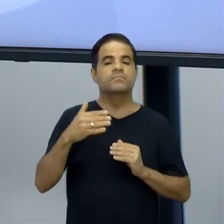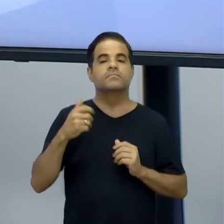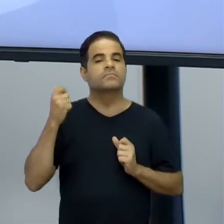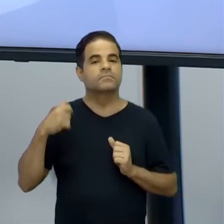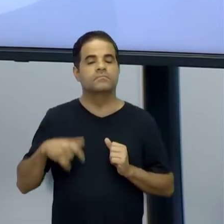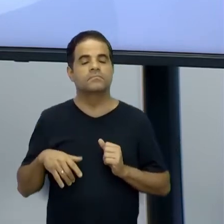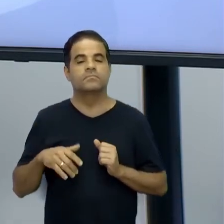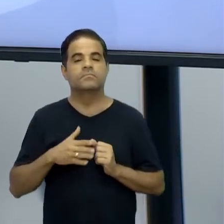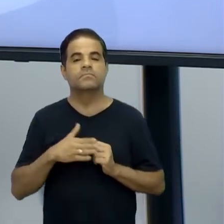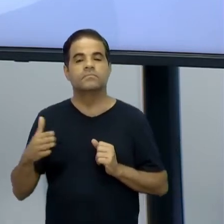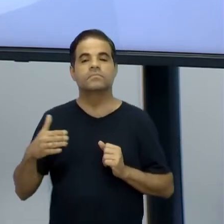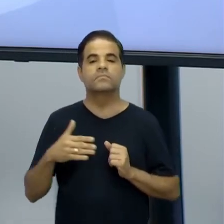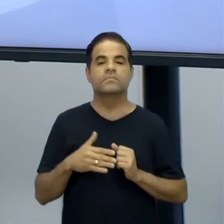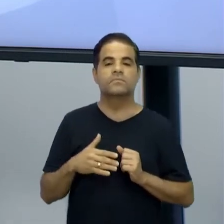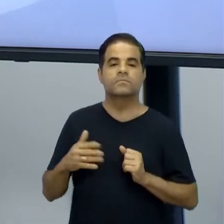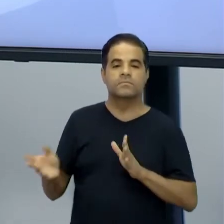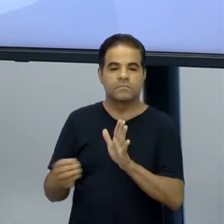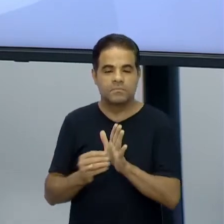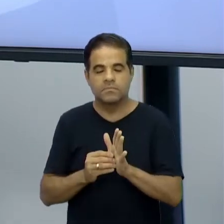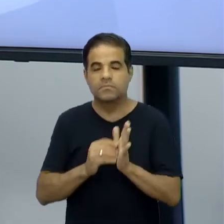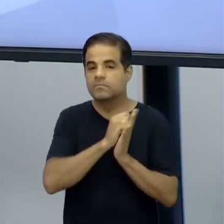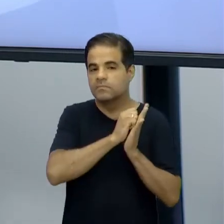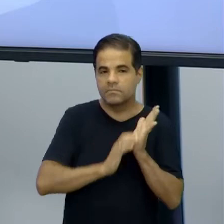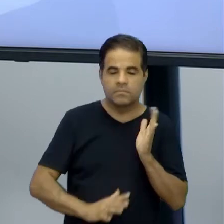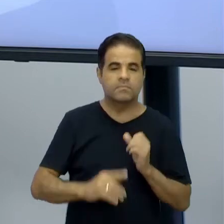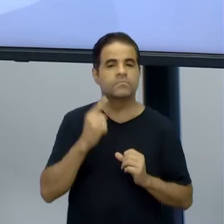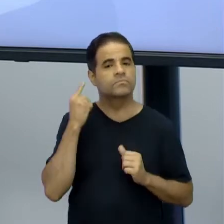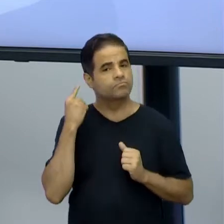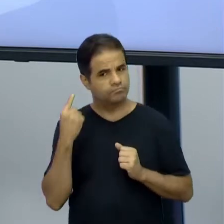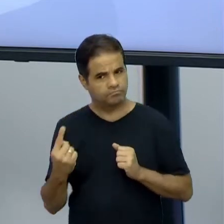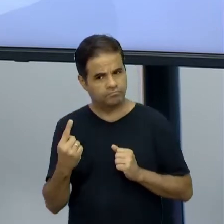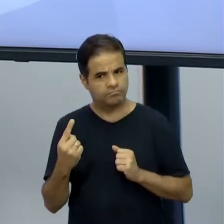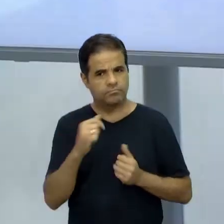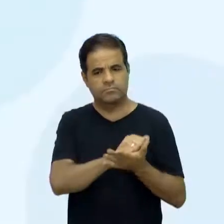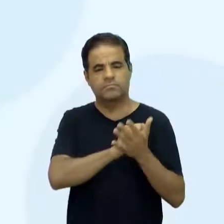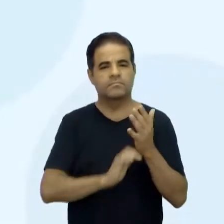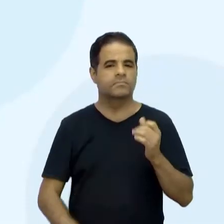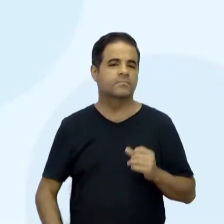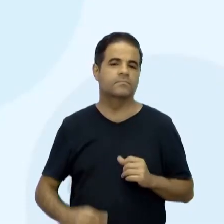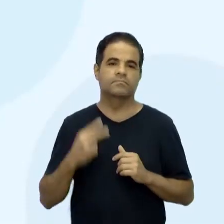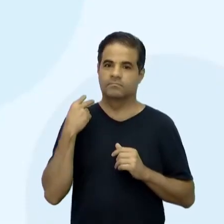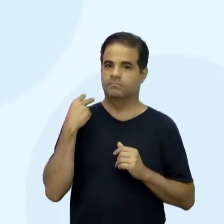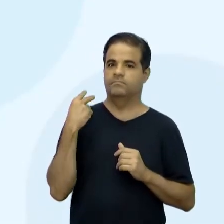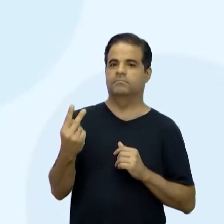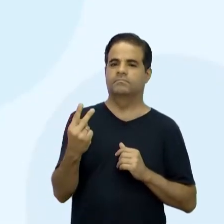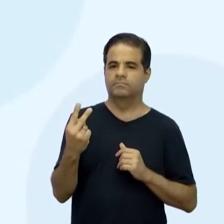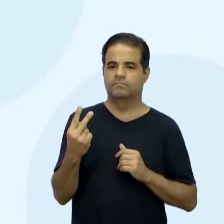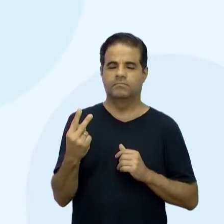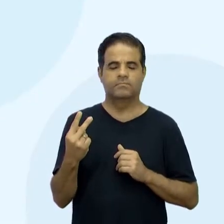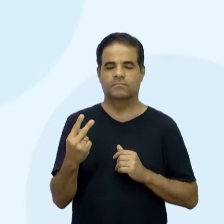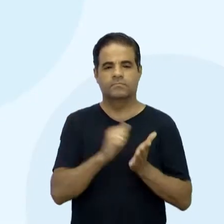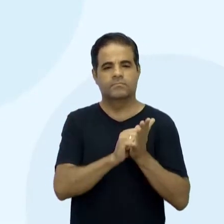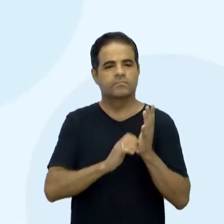bastante disso tudo na atividade 1. Na atividade 2,